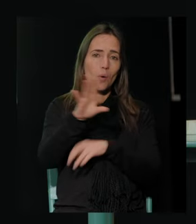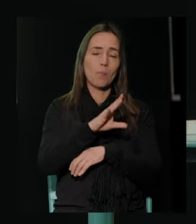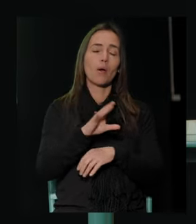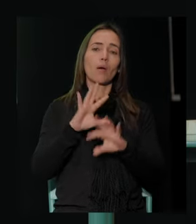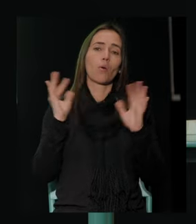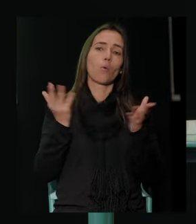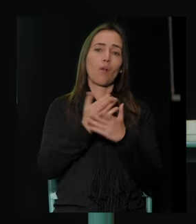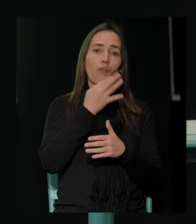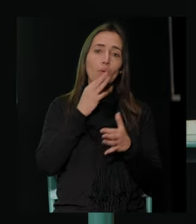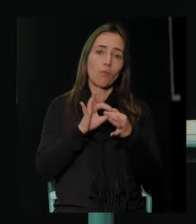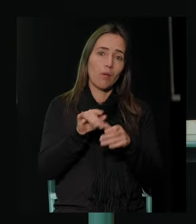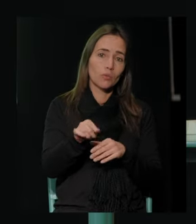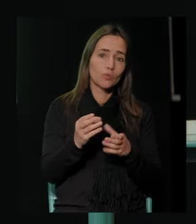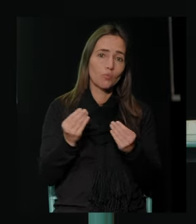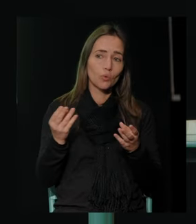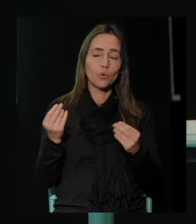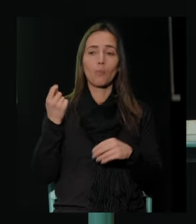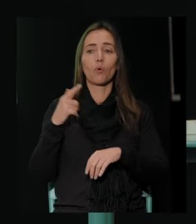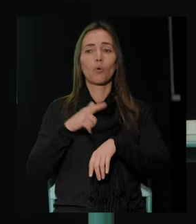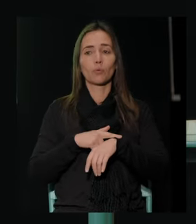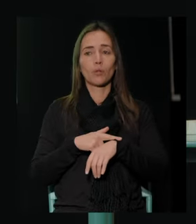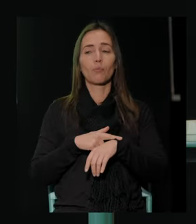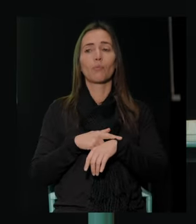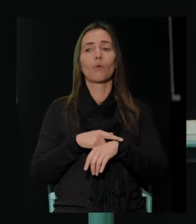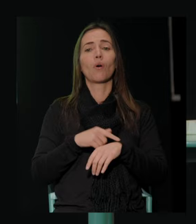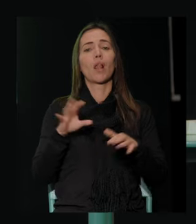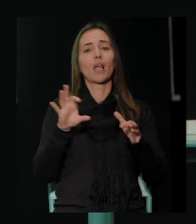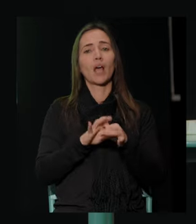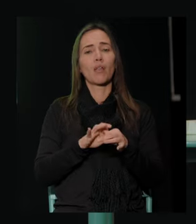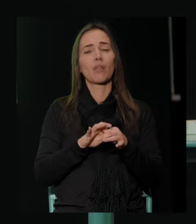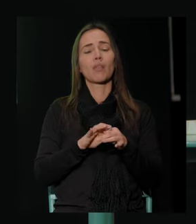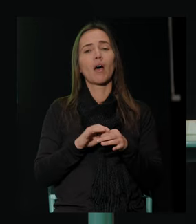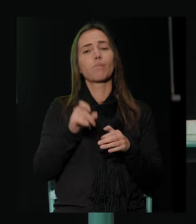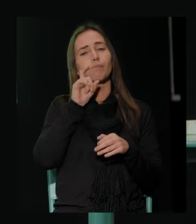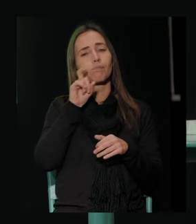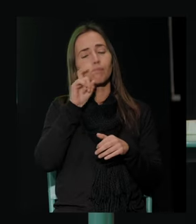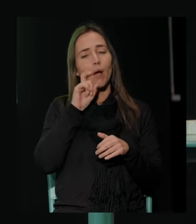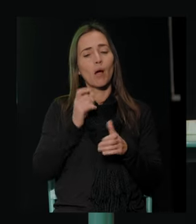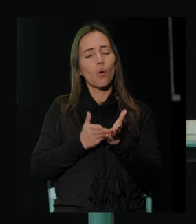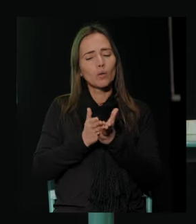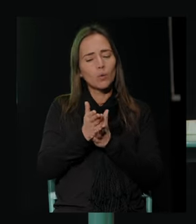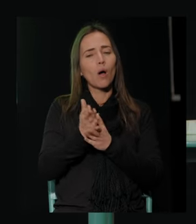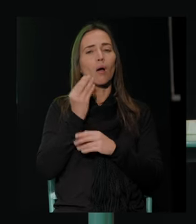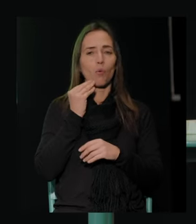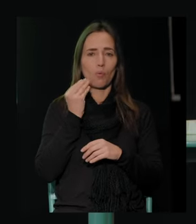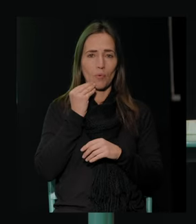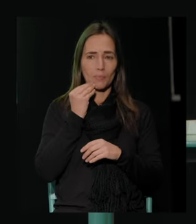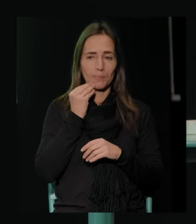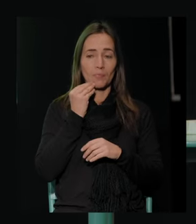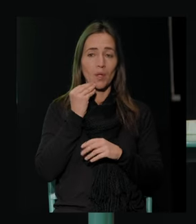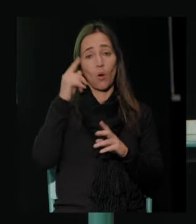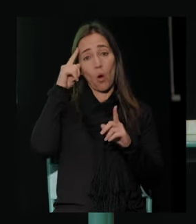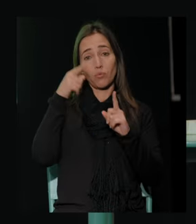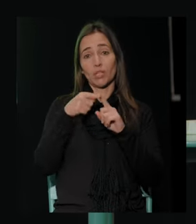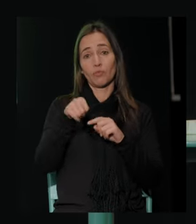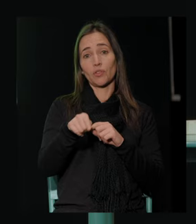global falam muito sobre isso, recentemente mais sobre o restauro e a conservação em si. E essas metas